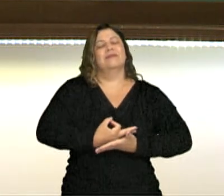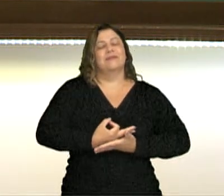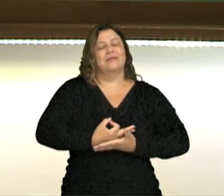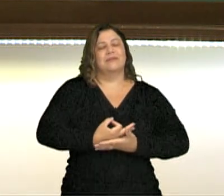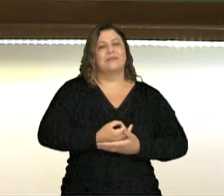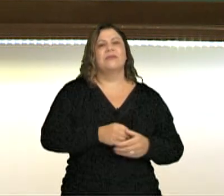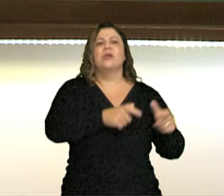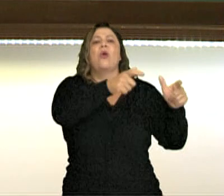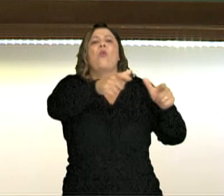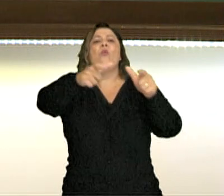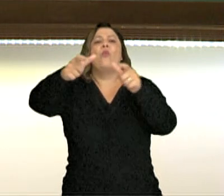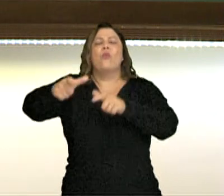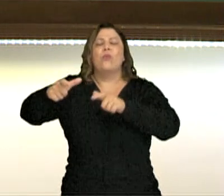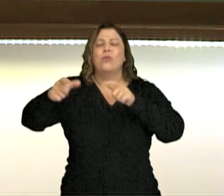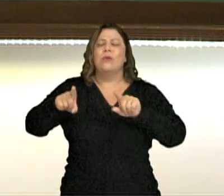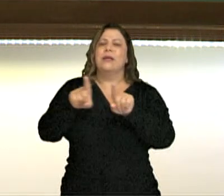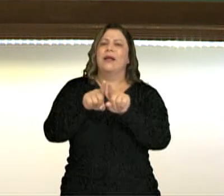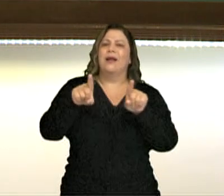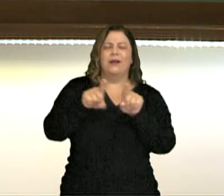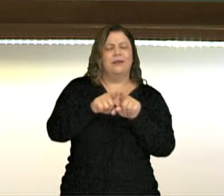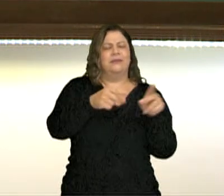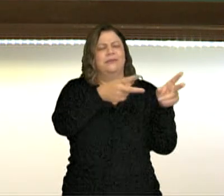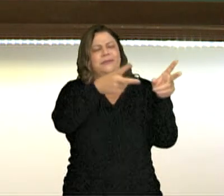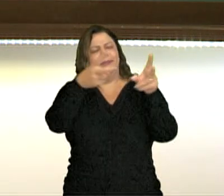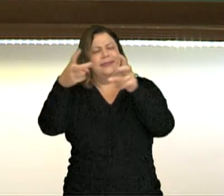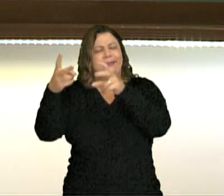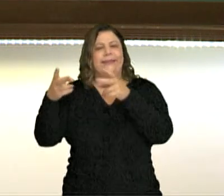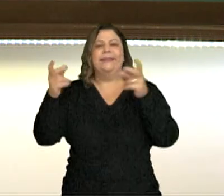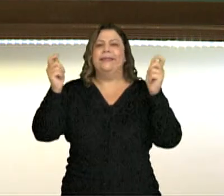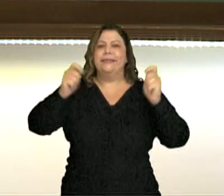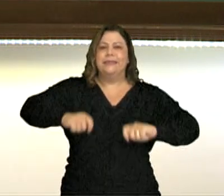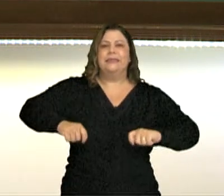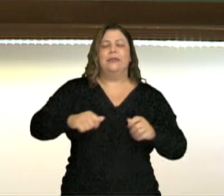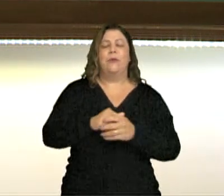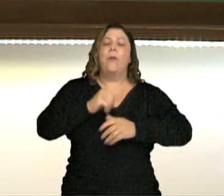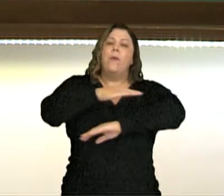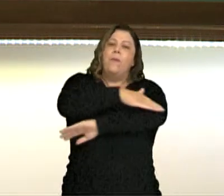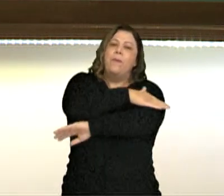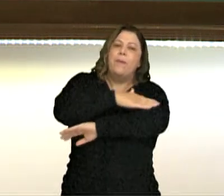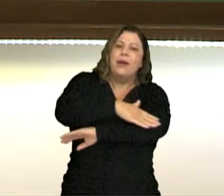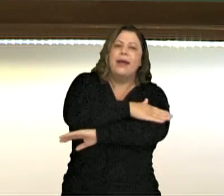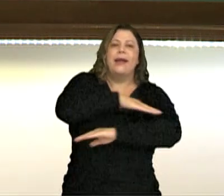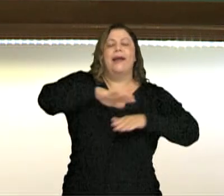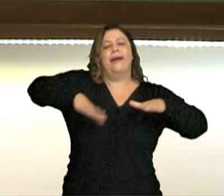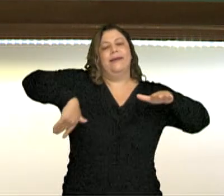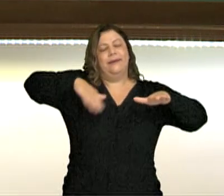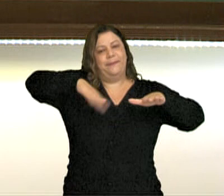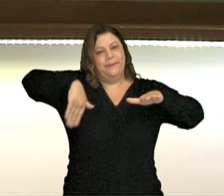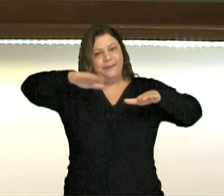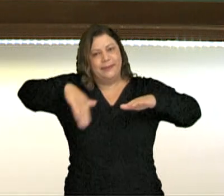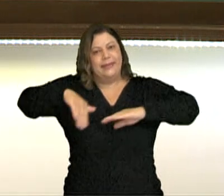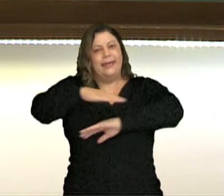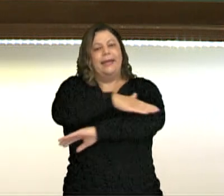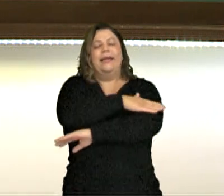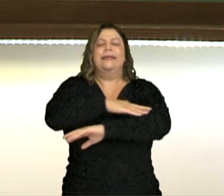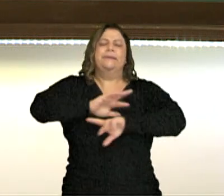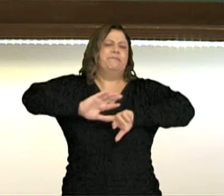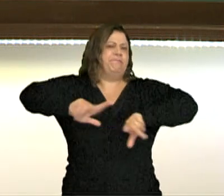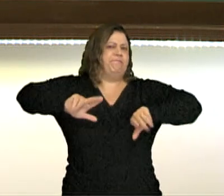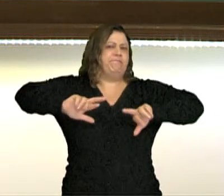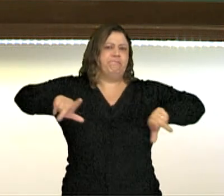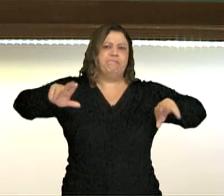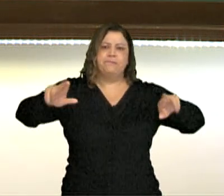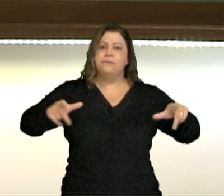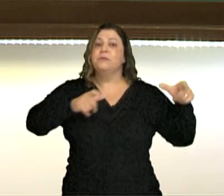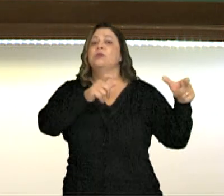paisagens que vocês podem utilizar na hora de realizar essas práticas, um parque, uma praia, uma praça, algum lugar